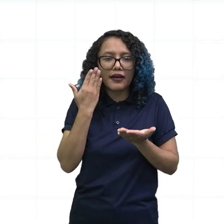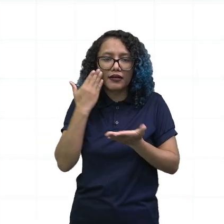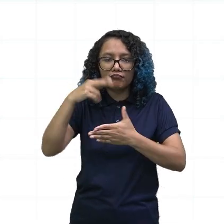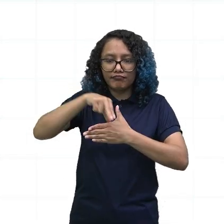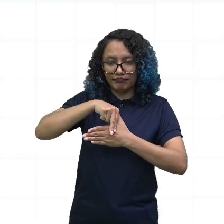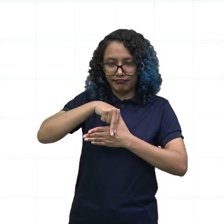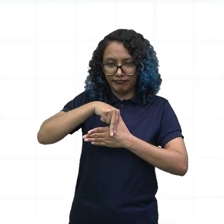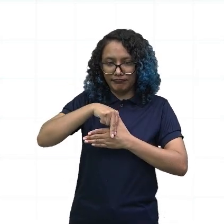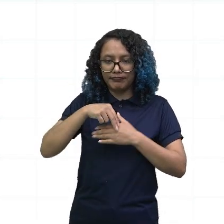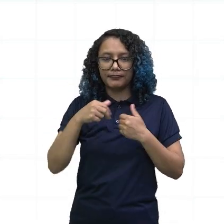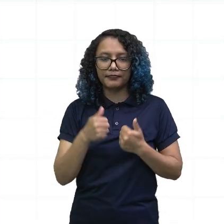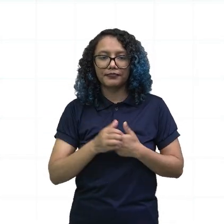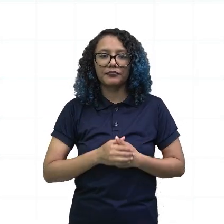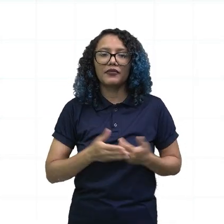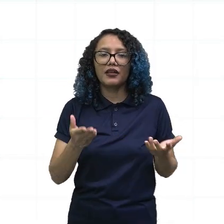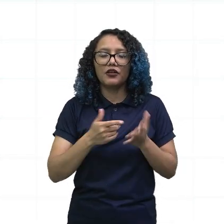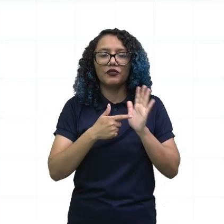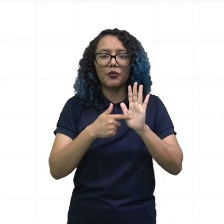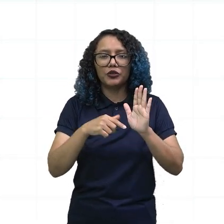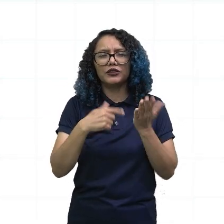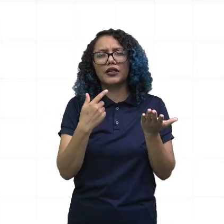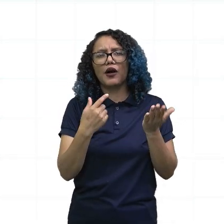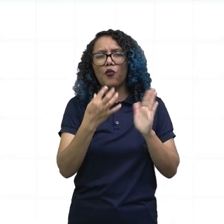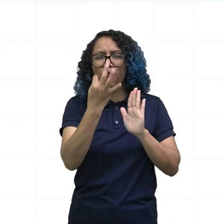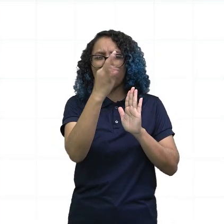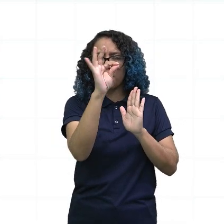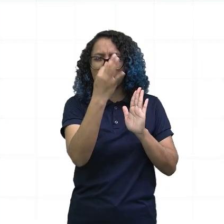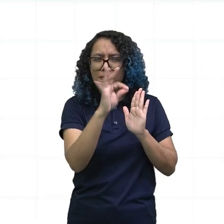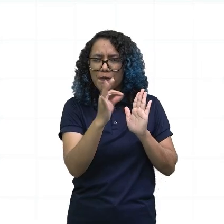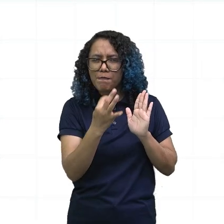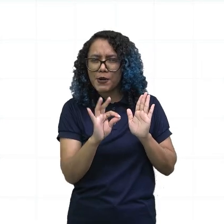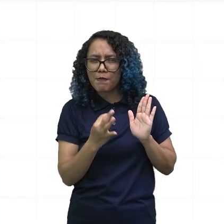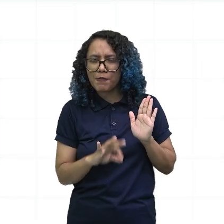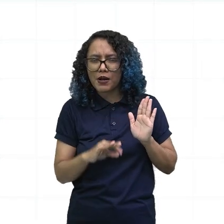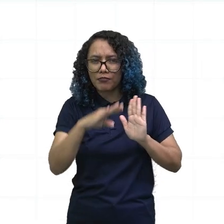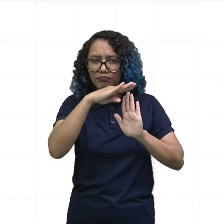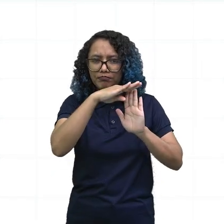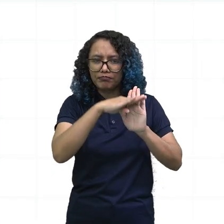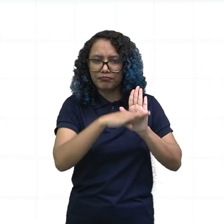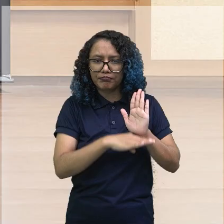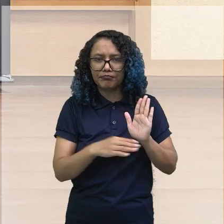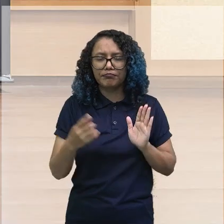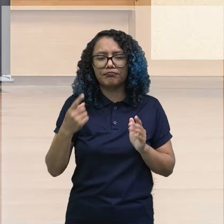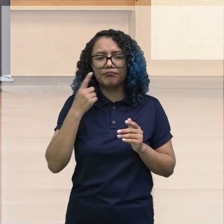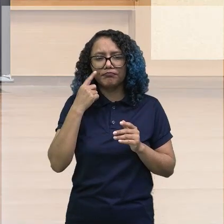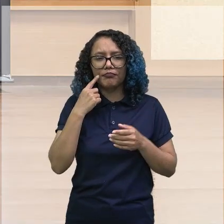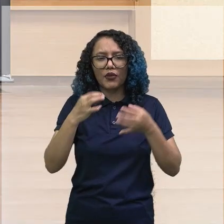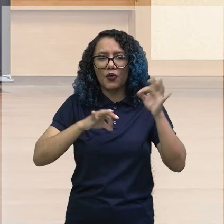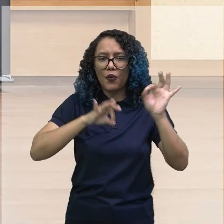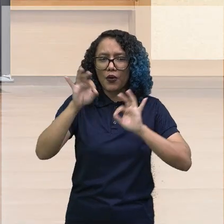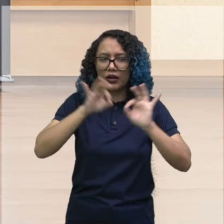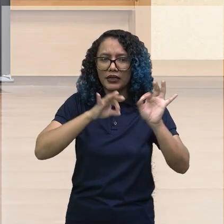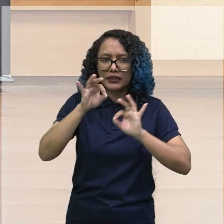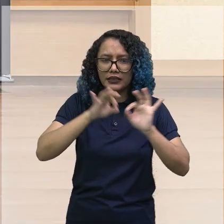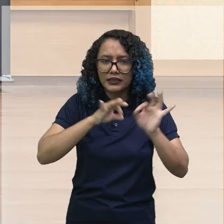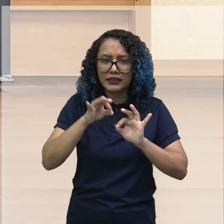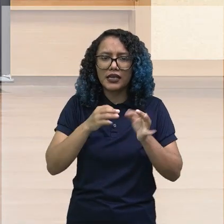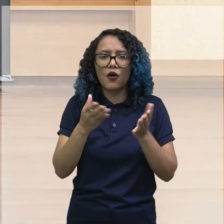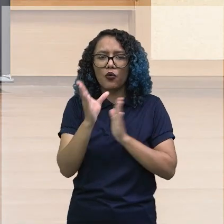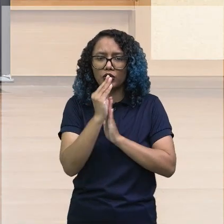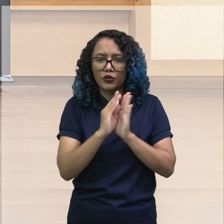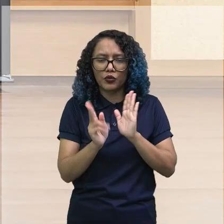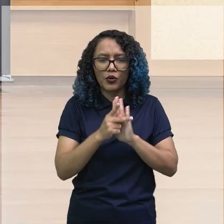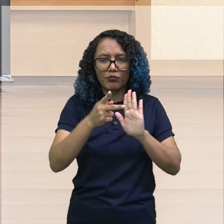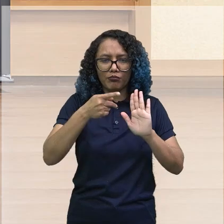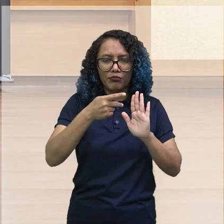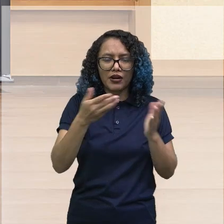a gente trouxe agora um checklist, né, Risonilde, para a gente ver como organizar o conteúdo de um portfólio. Vamos